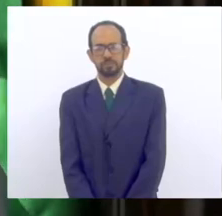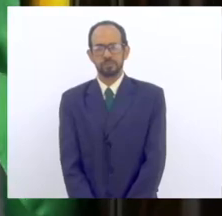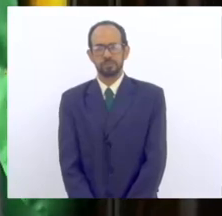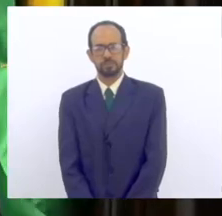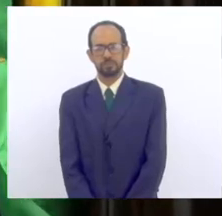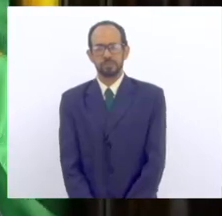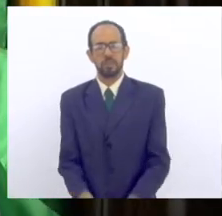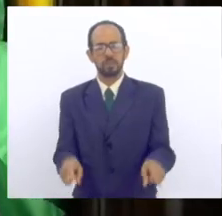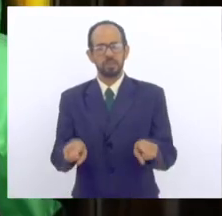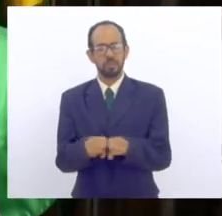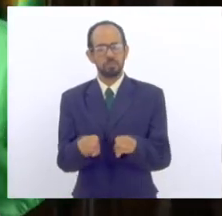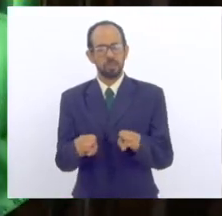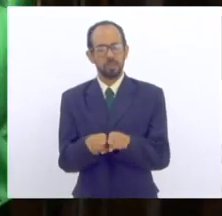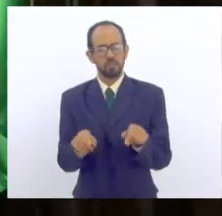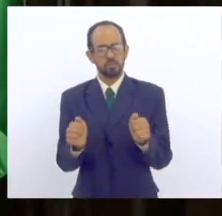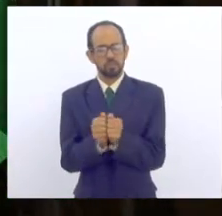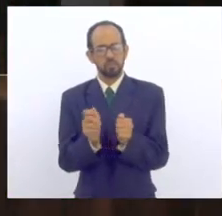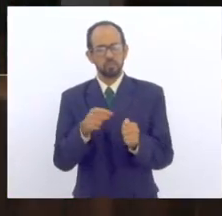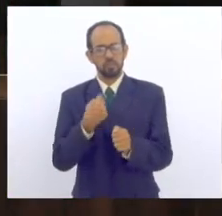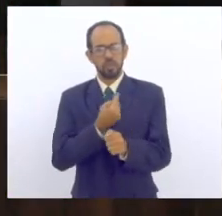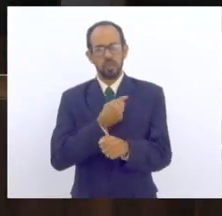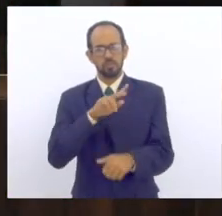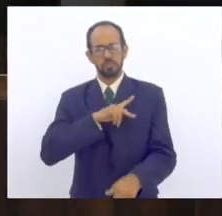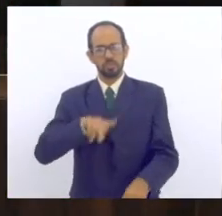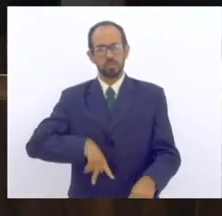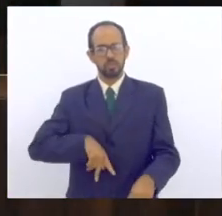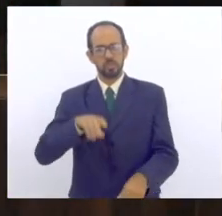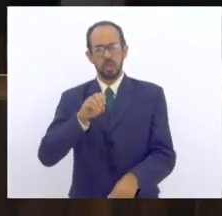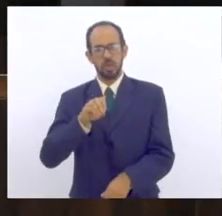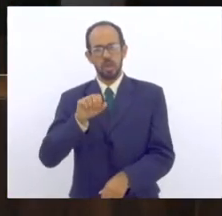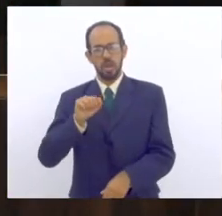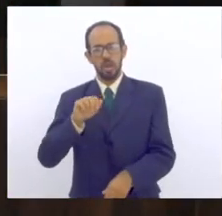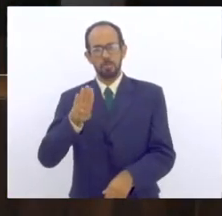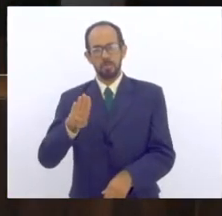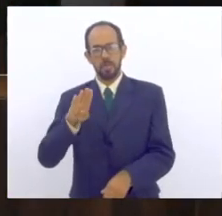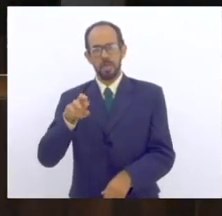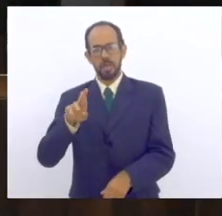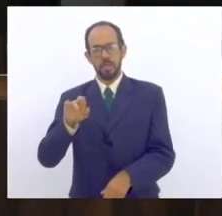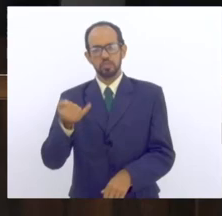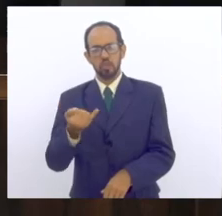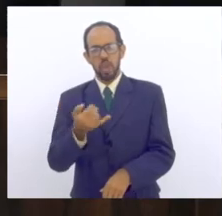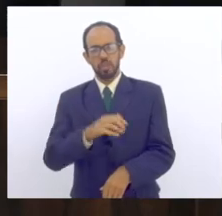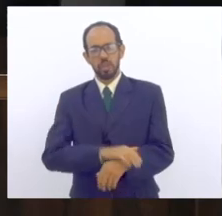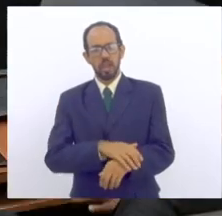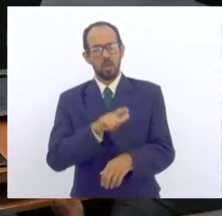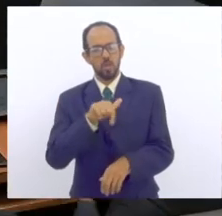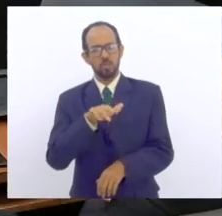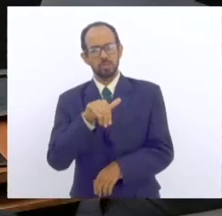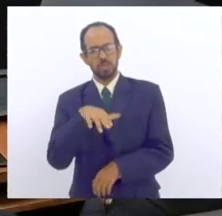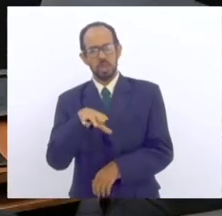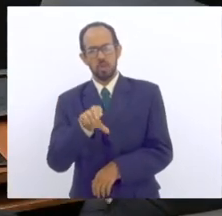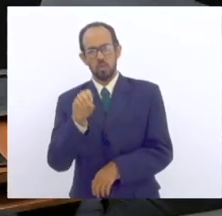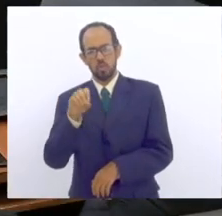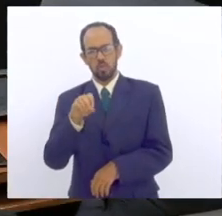para estar conosco também o presidente da OAB RJ Luciano Bandeira vem para cá meu irmão